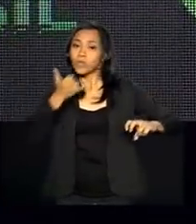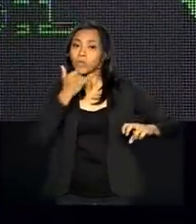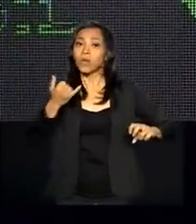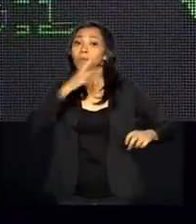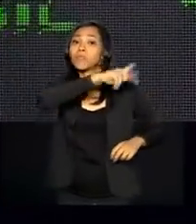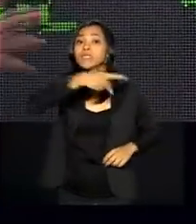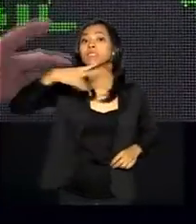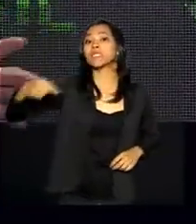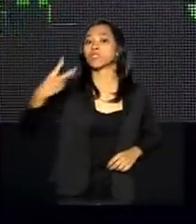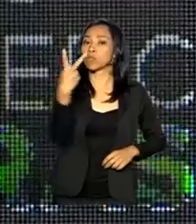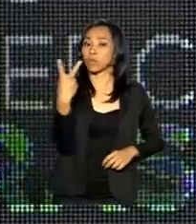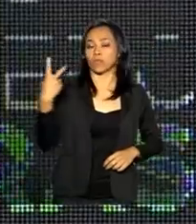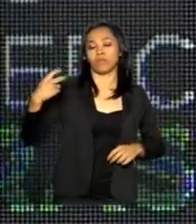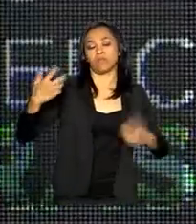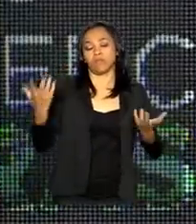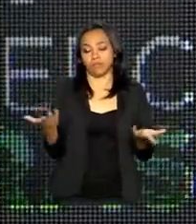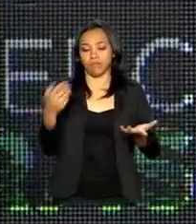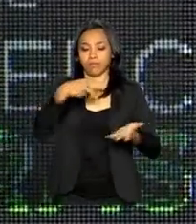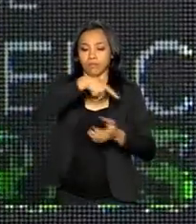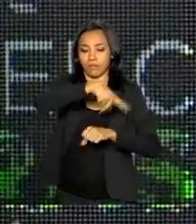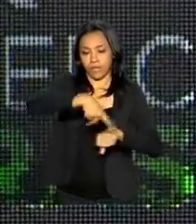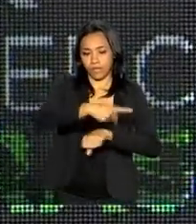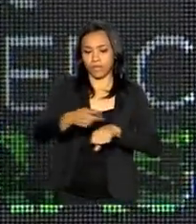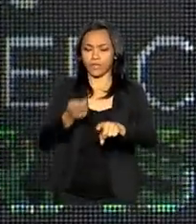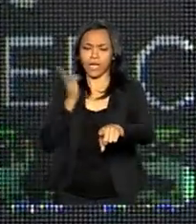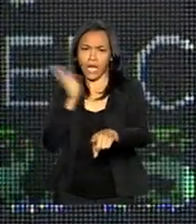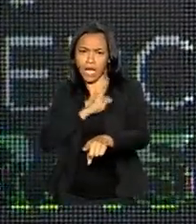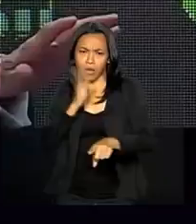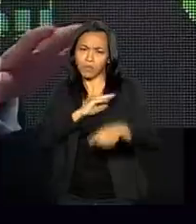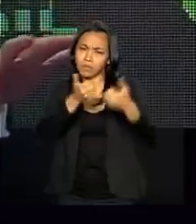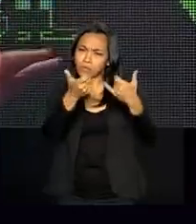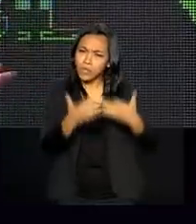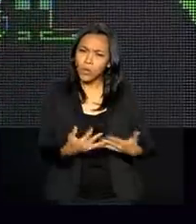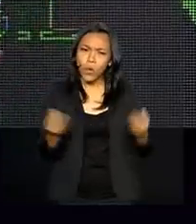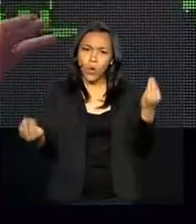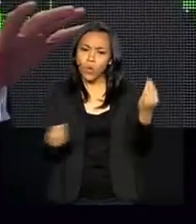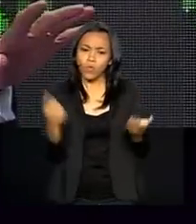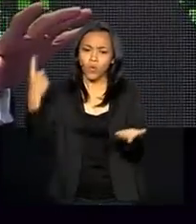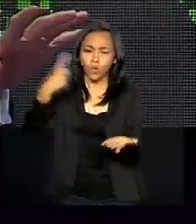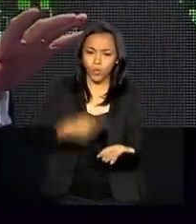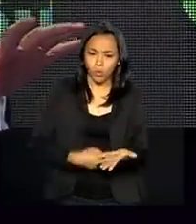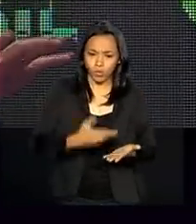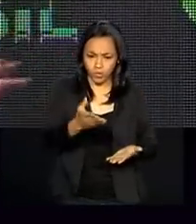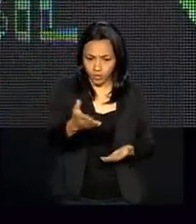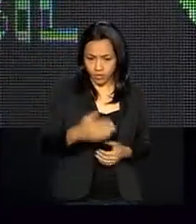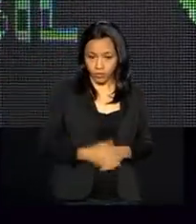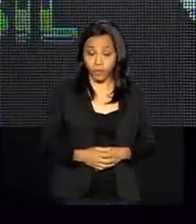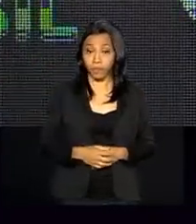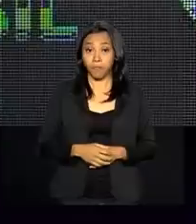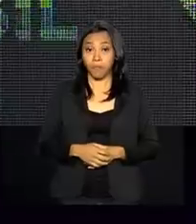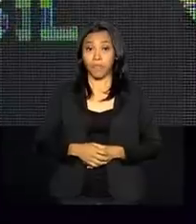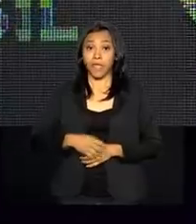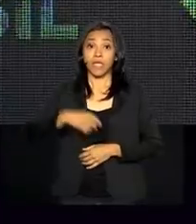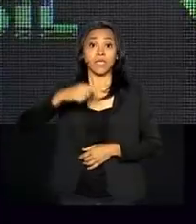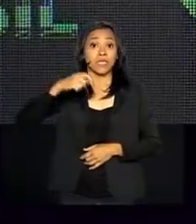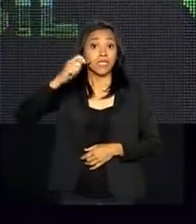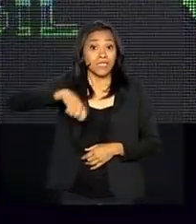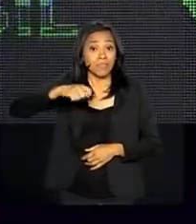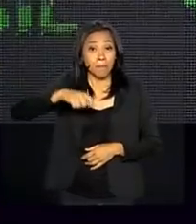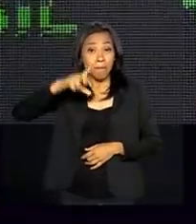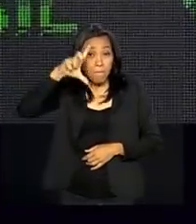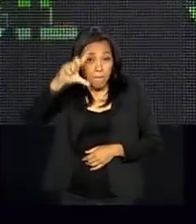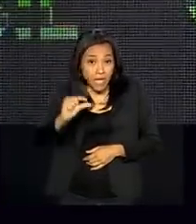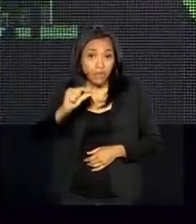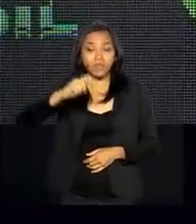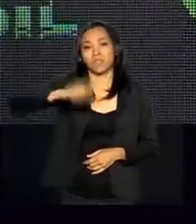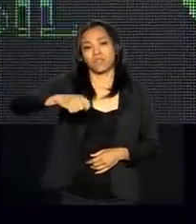presidente Michel Temer ressaltou a rapidez na negociação do acordo menos de se meses nós fomos capazes